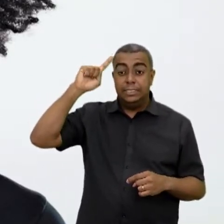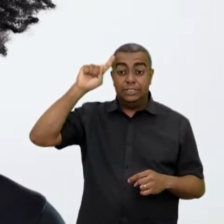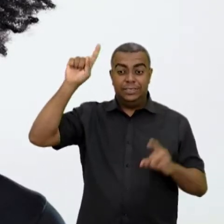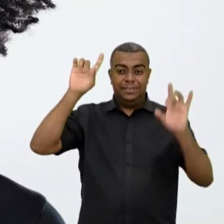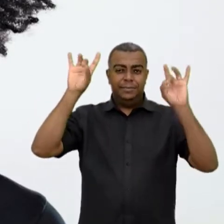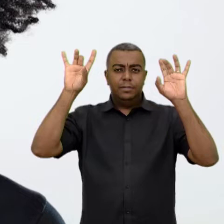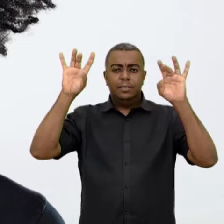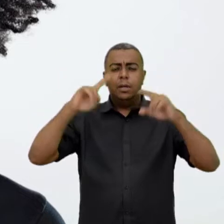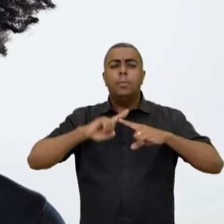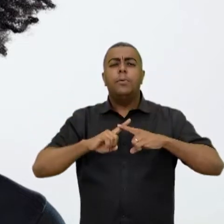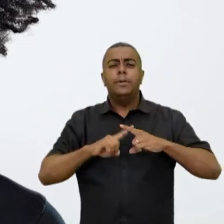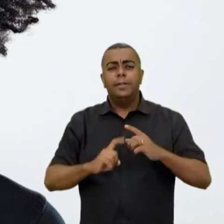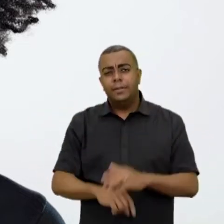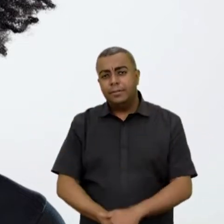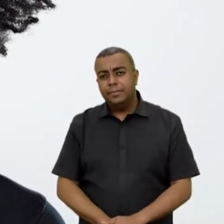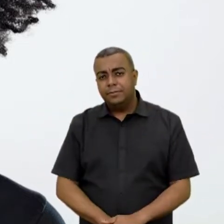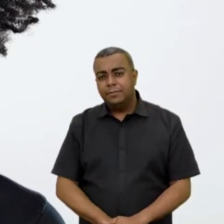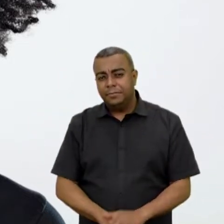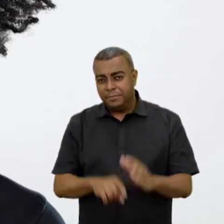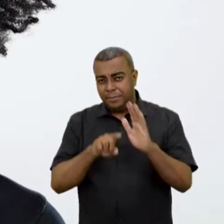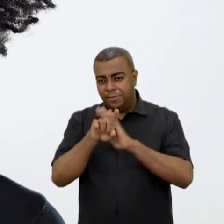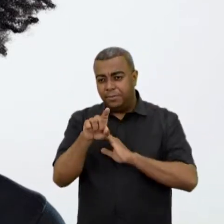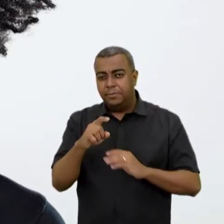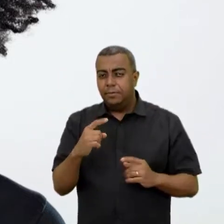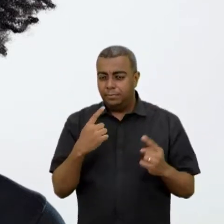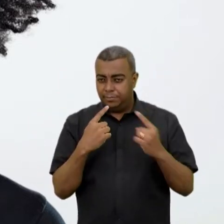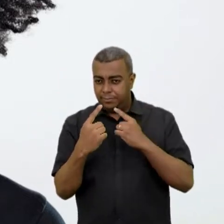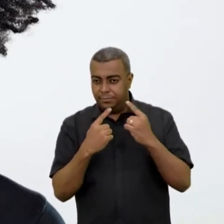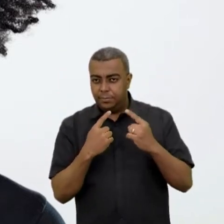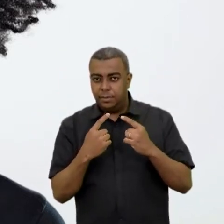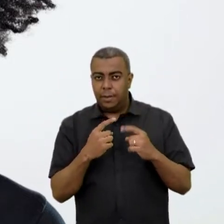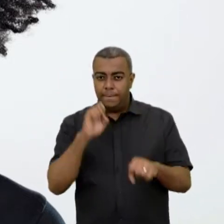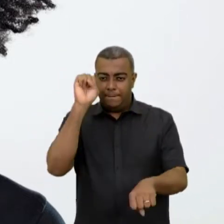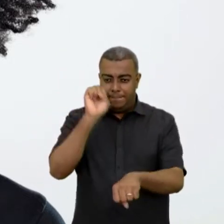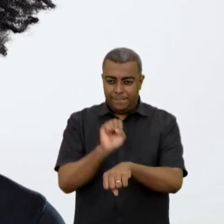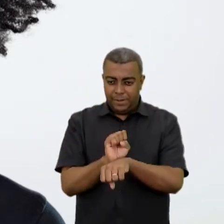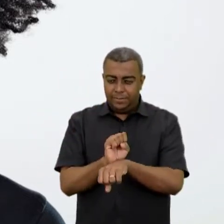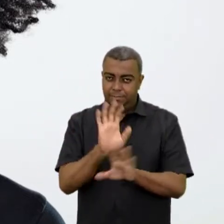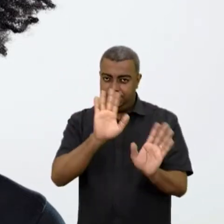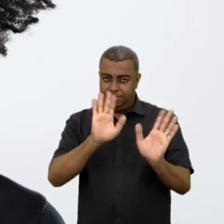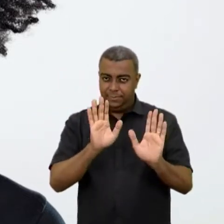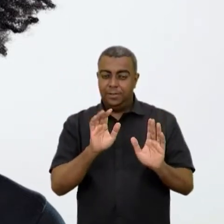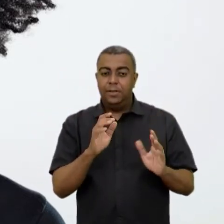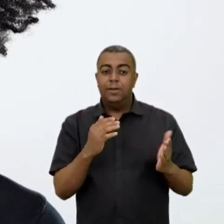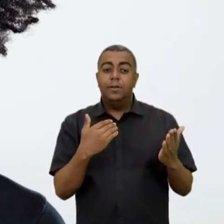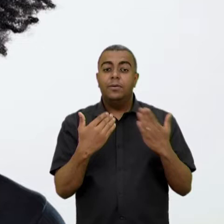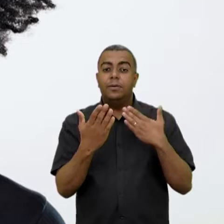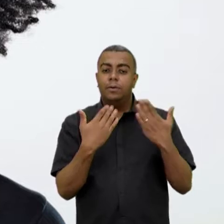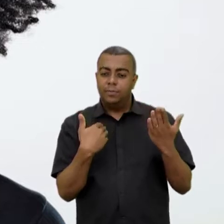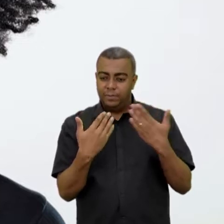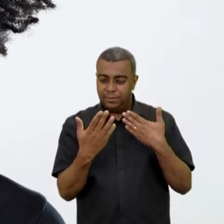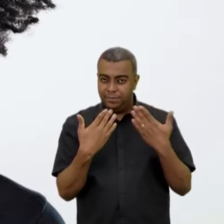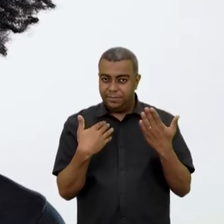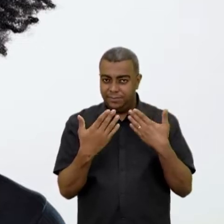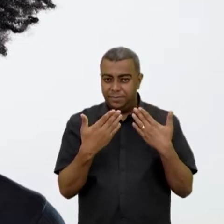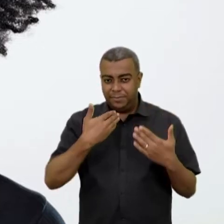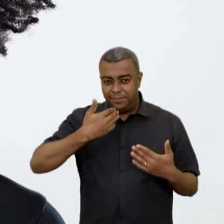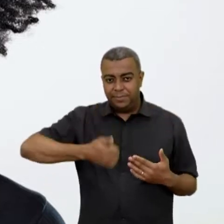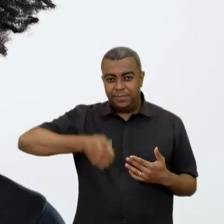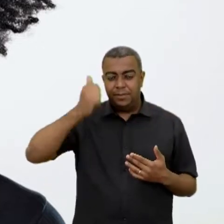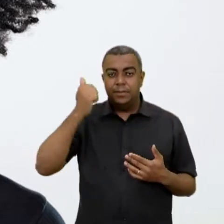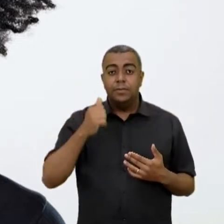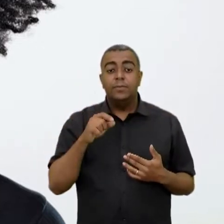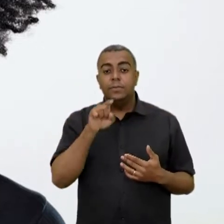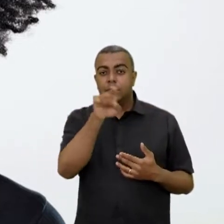aqui para o chat, mas a gente pode ir conversando, ao invés da gente pedir um minuto, eu prefiro que a gente vá conversando,